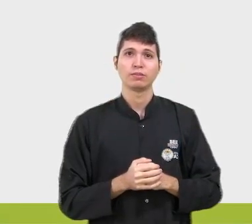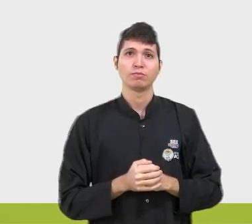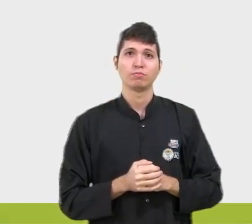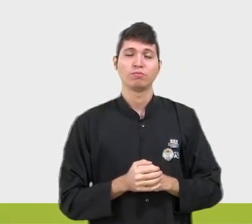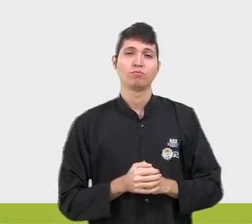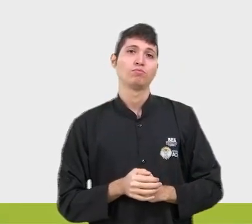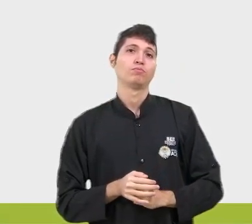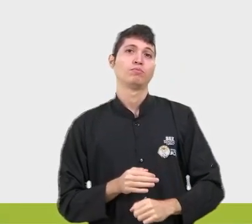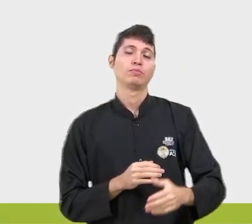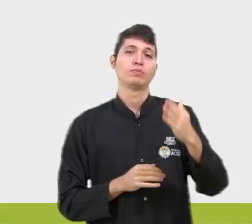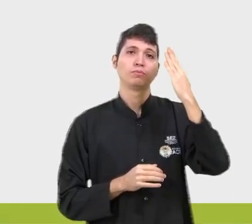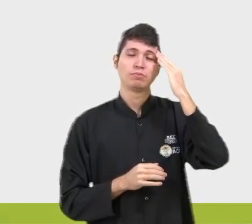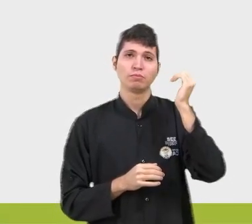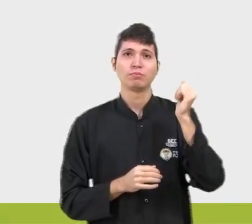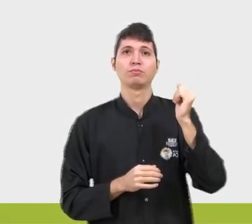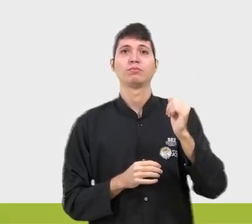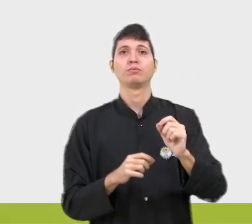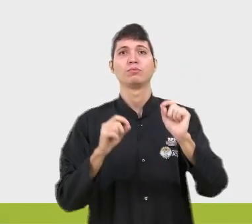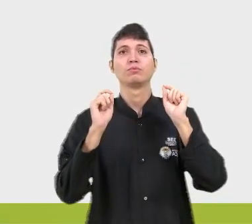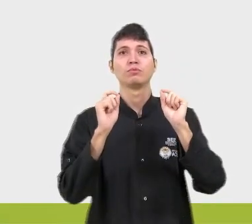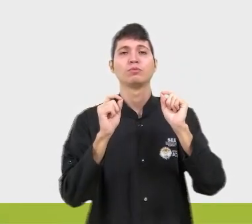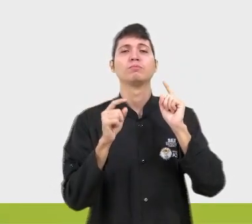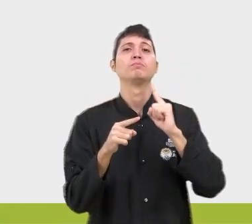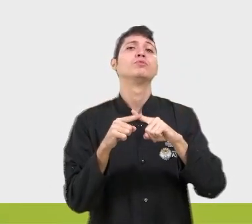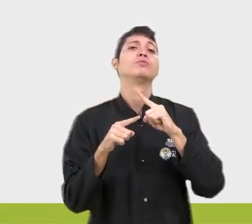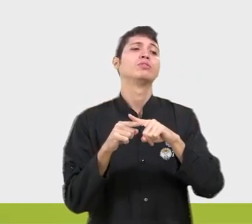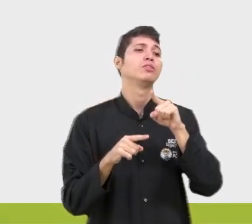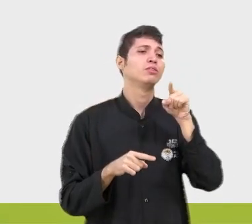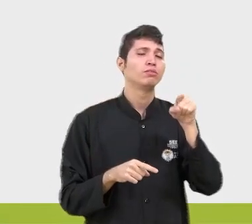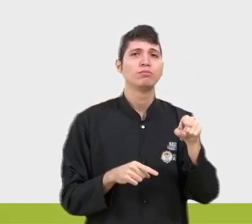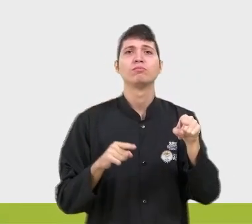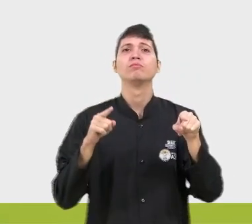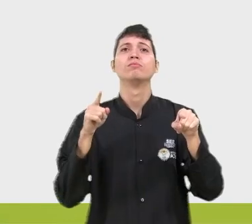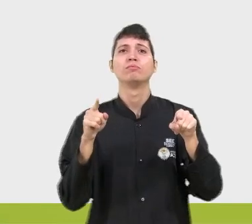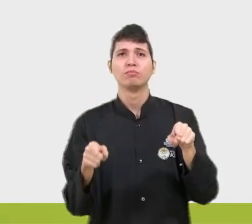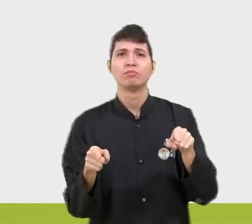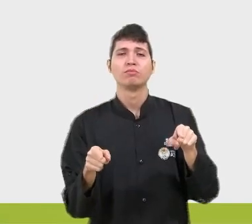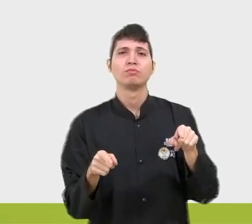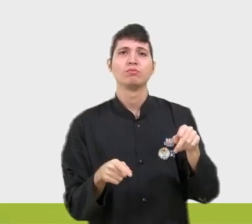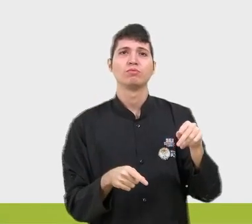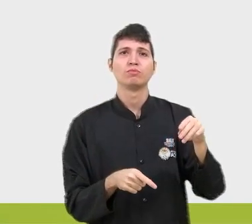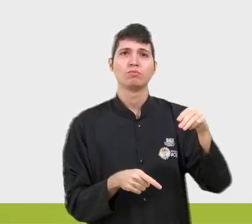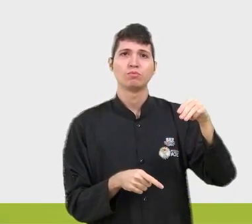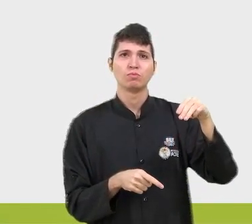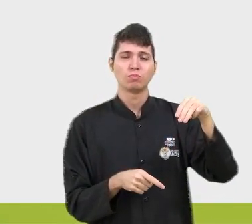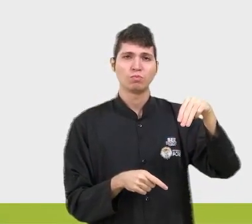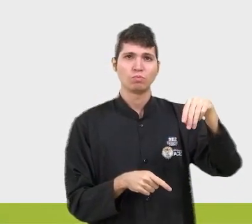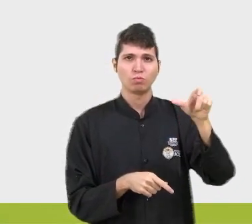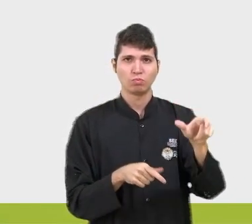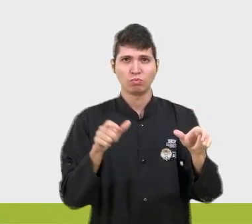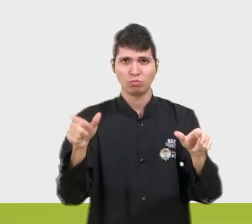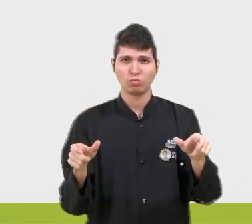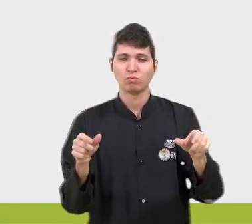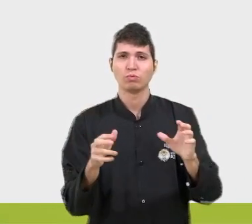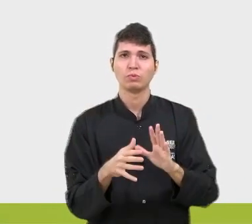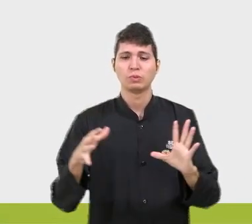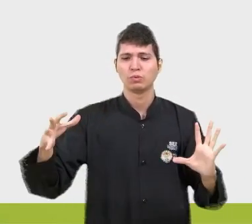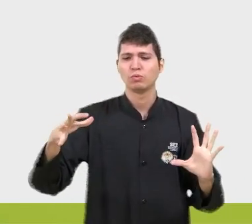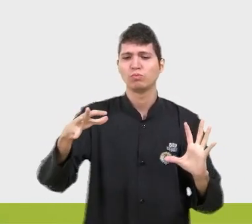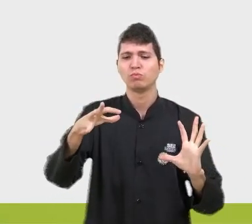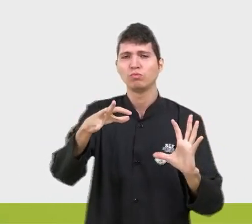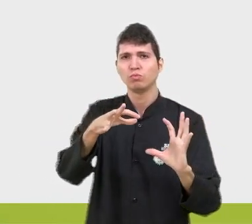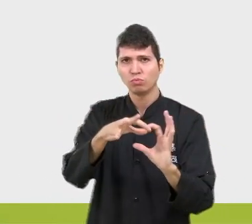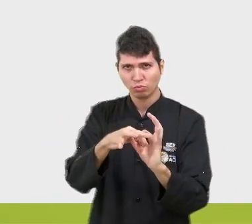querendo saber por que Milton Santos e Ana Clara Torres Ribeiro uniu aí em uma mesma região